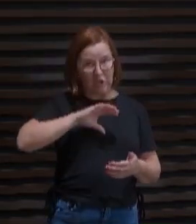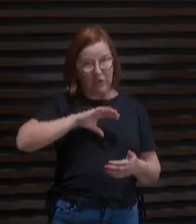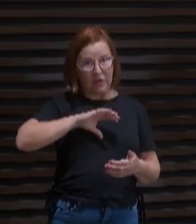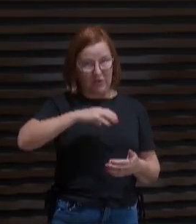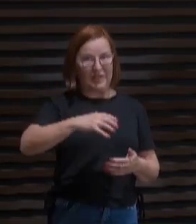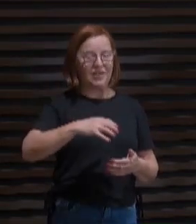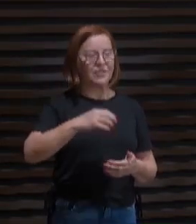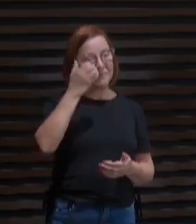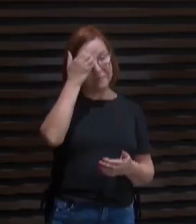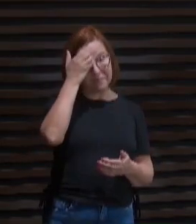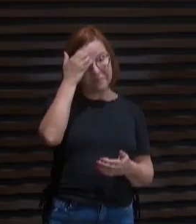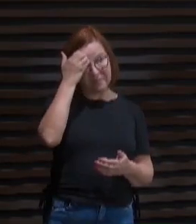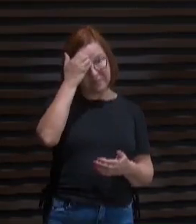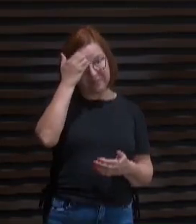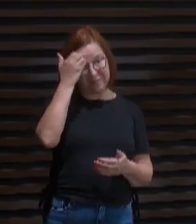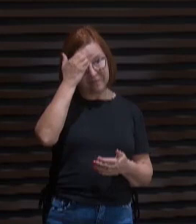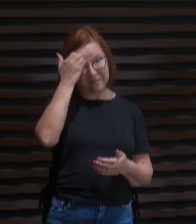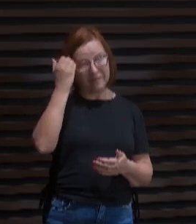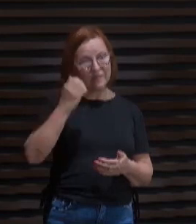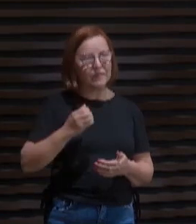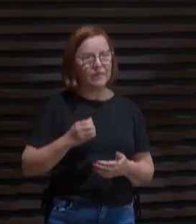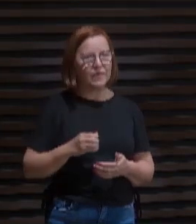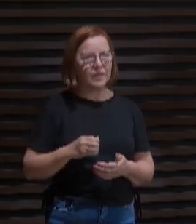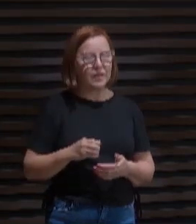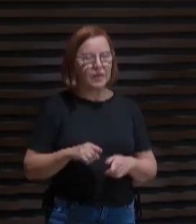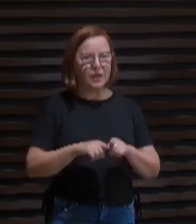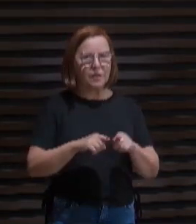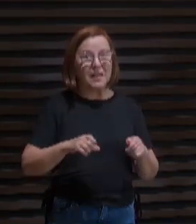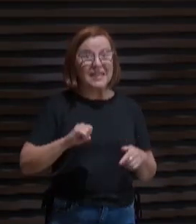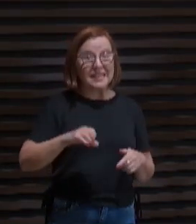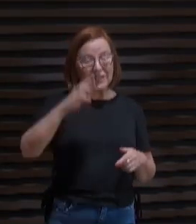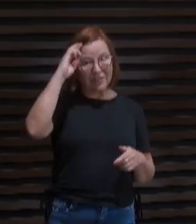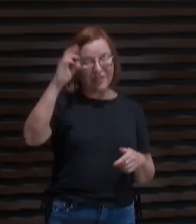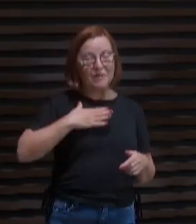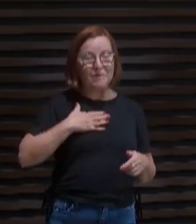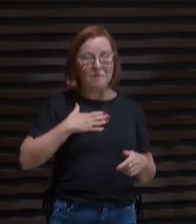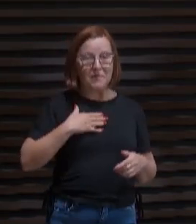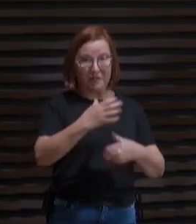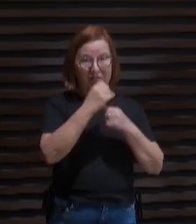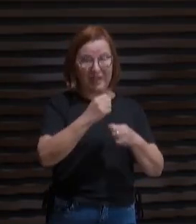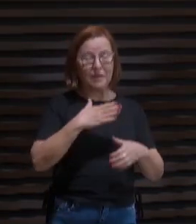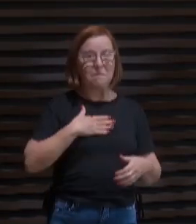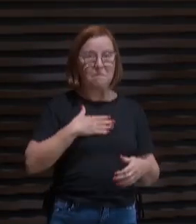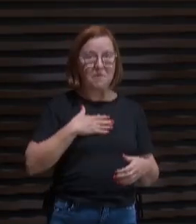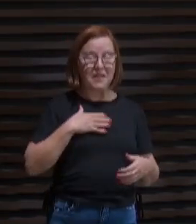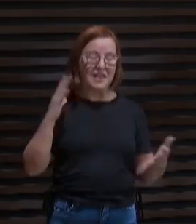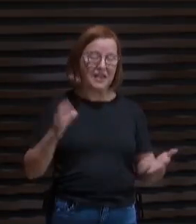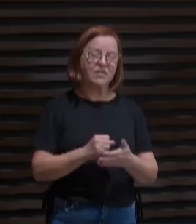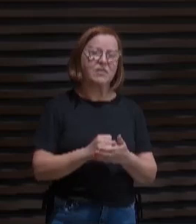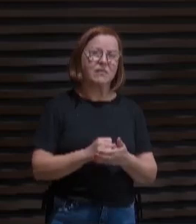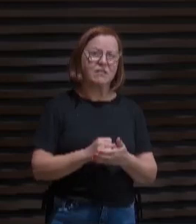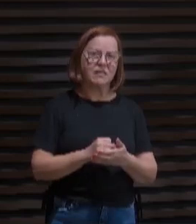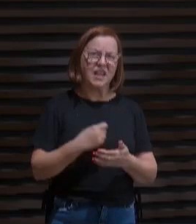diz aqui, ó, de quem terei medo? Se o Senhor é minha fortaleza, se o Senhor é minha salvação, se o Senhor é minha força, de quem que eu